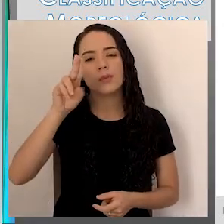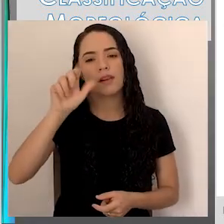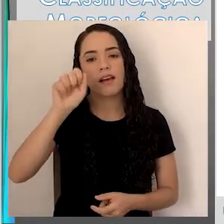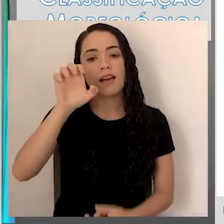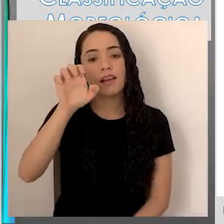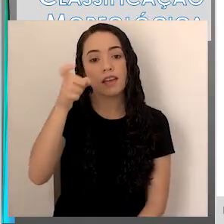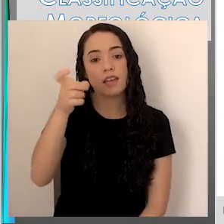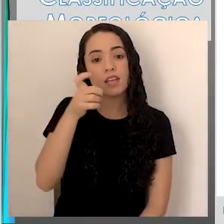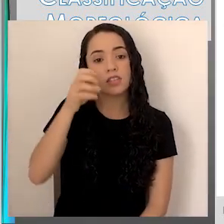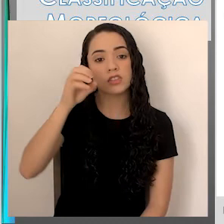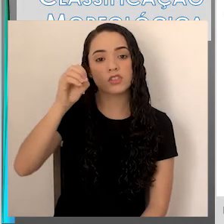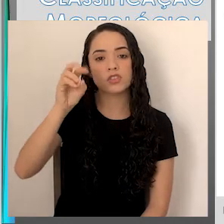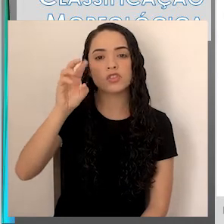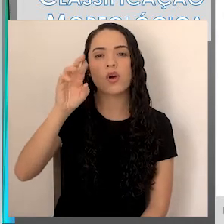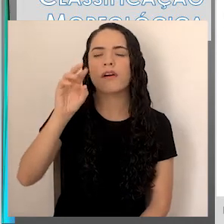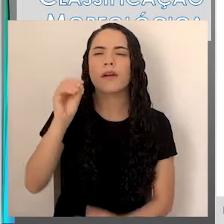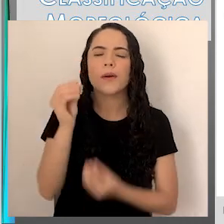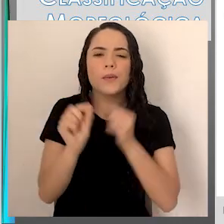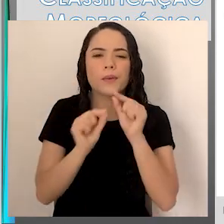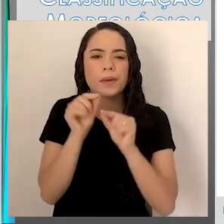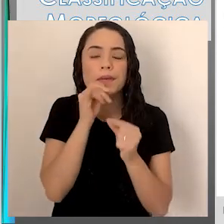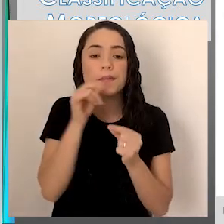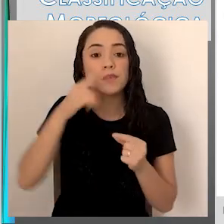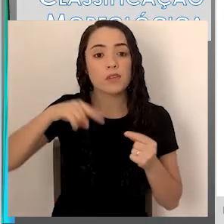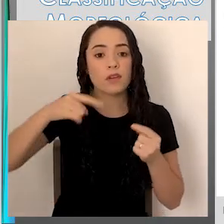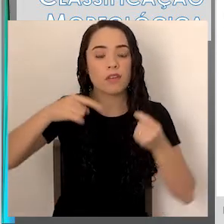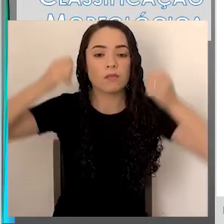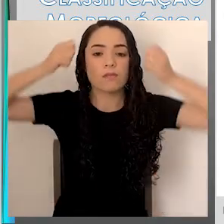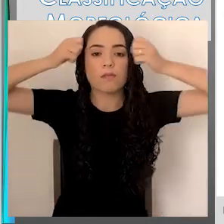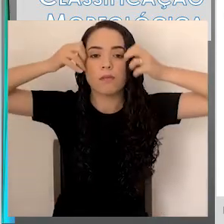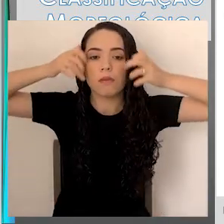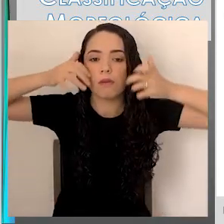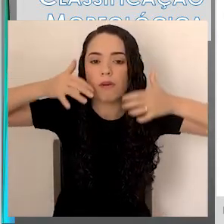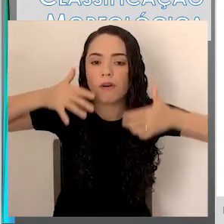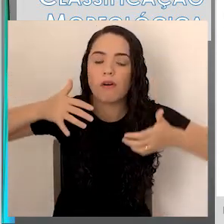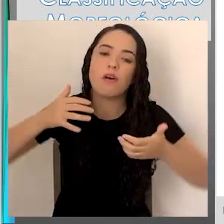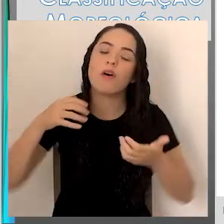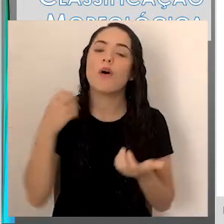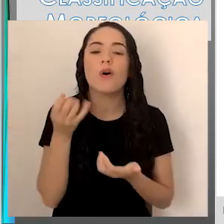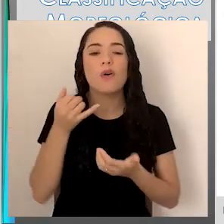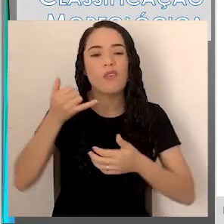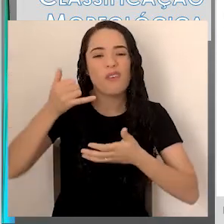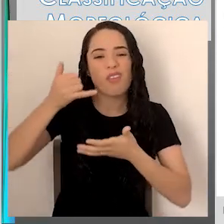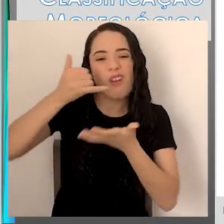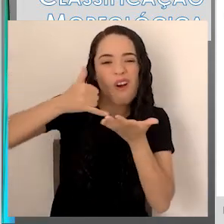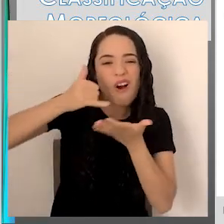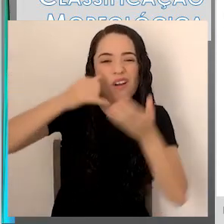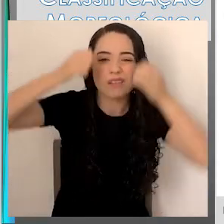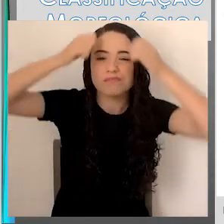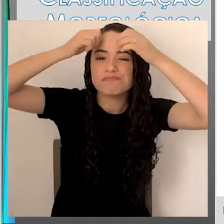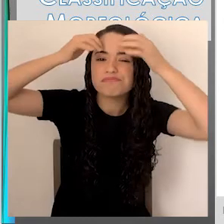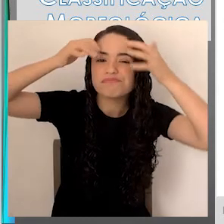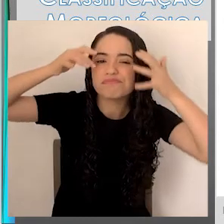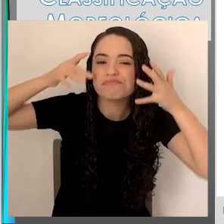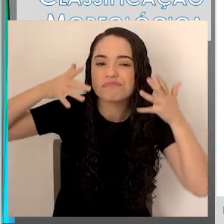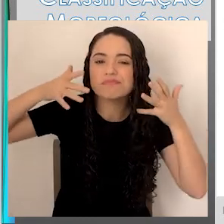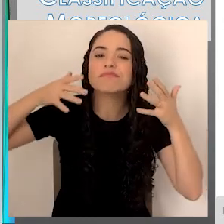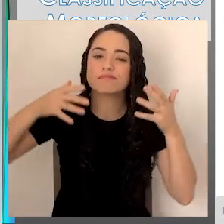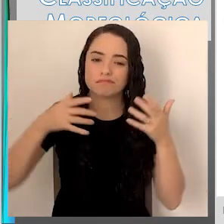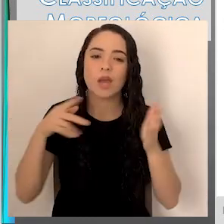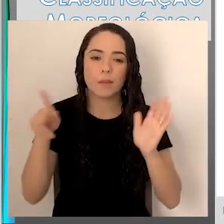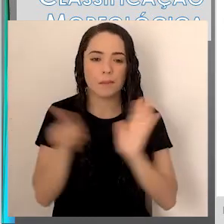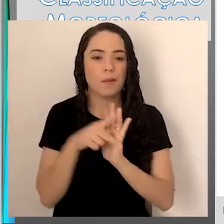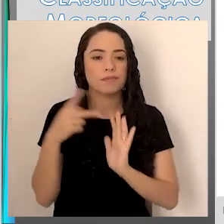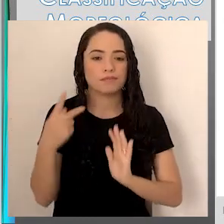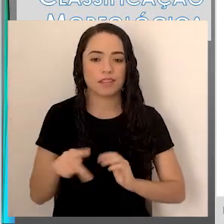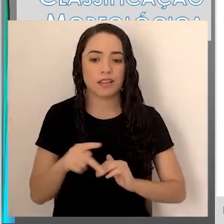glândulas exócrinas são produtoras de suor, de oleosidade, de muco, de bile, entre outras. As